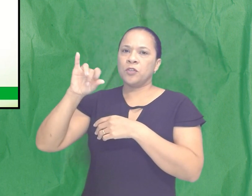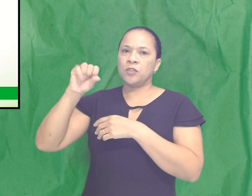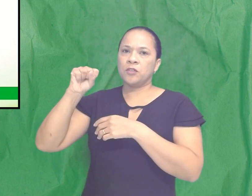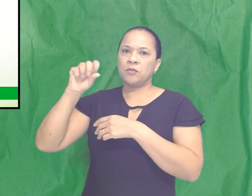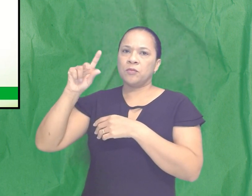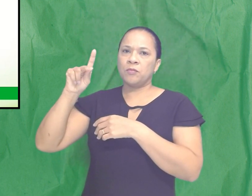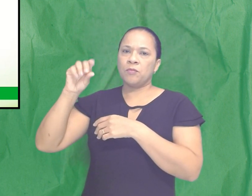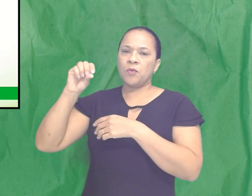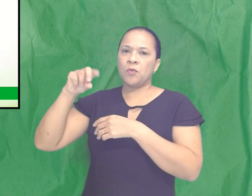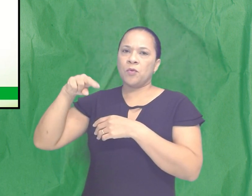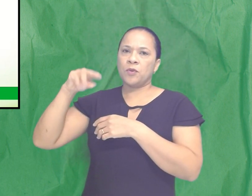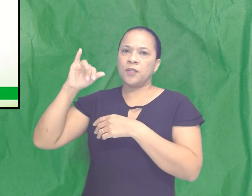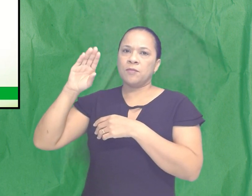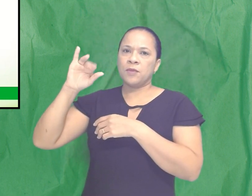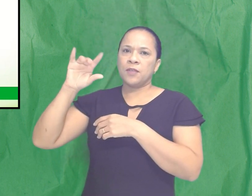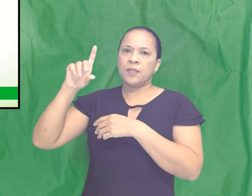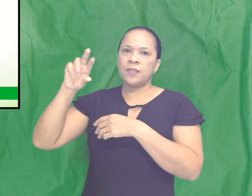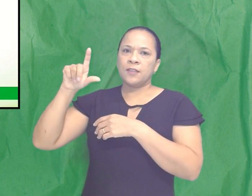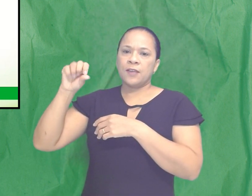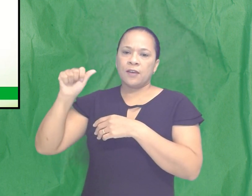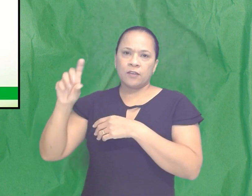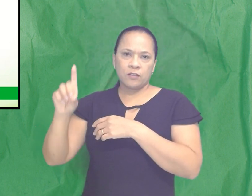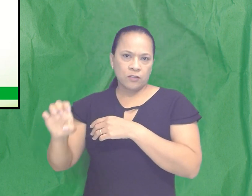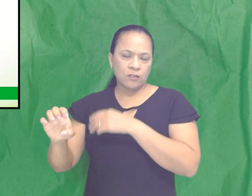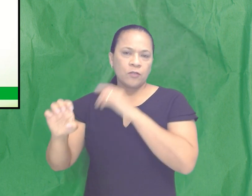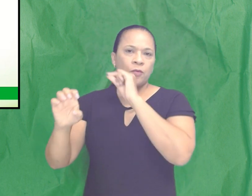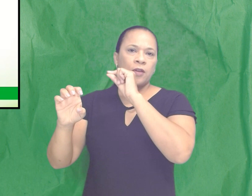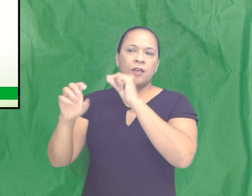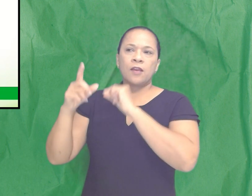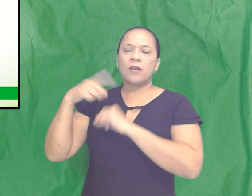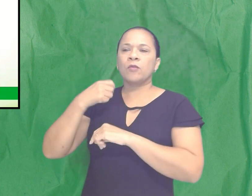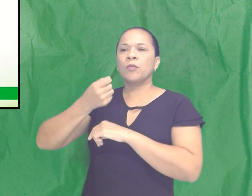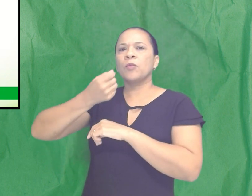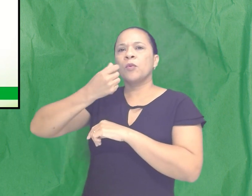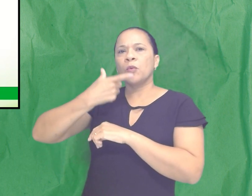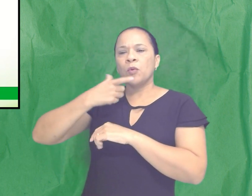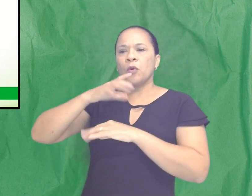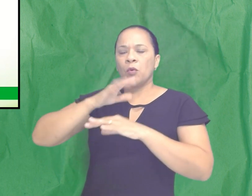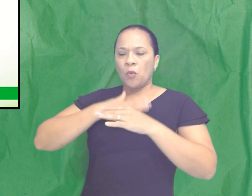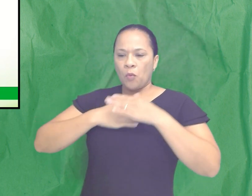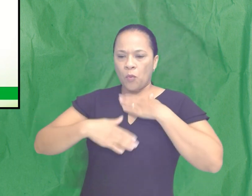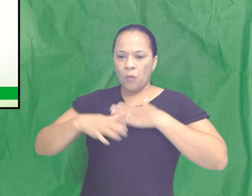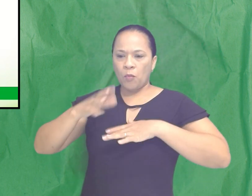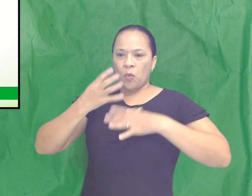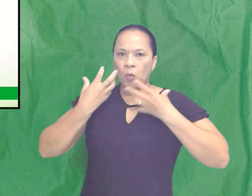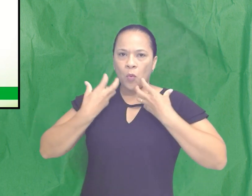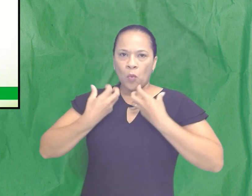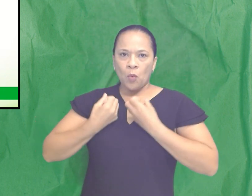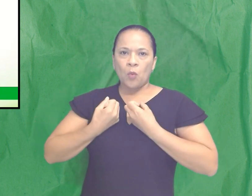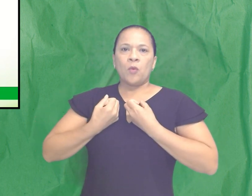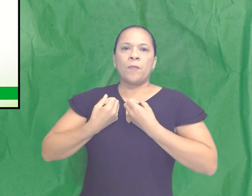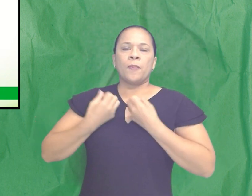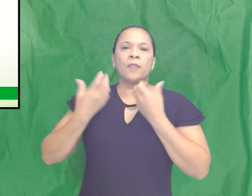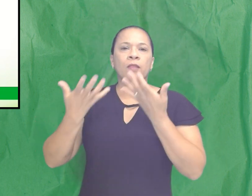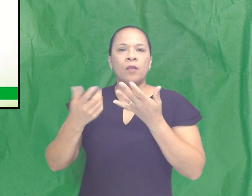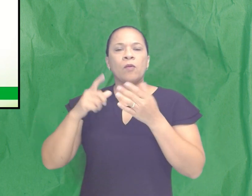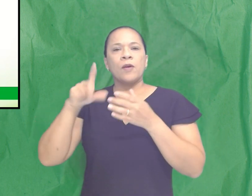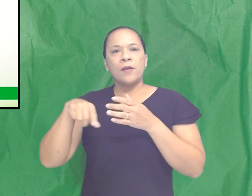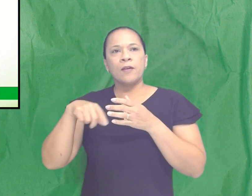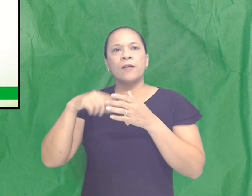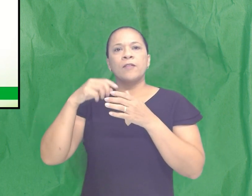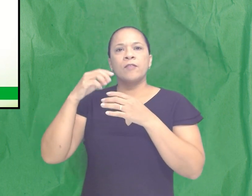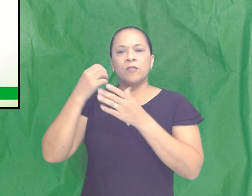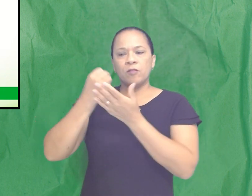descrever a quantidade e a velocidade de absorção do fármaco a partir de uma dada forma farmacêutica.